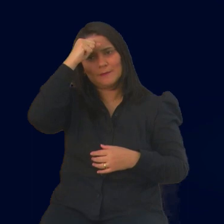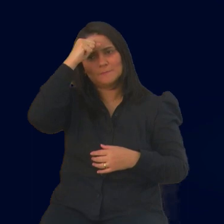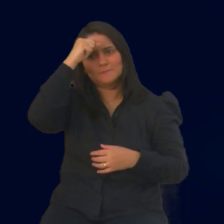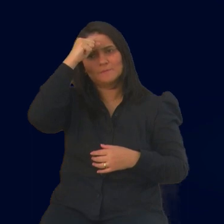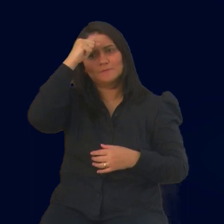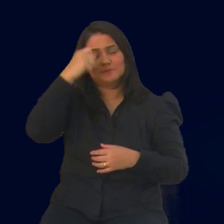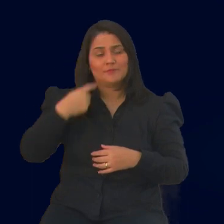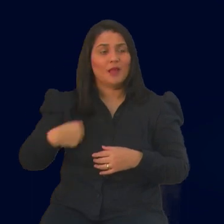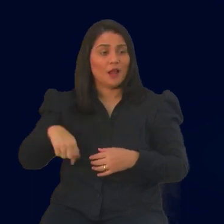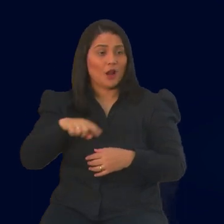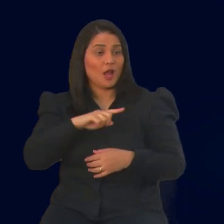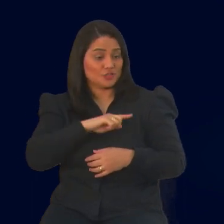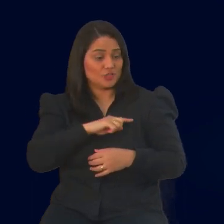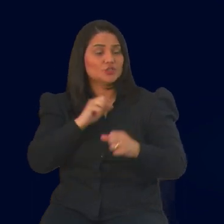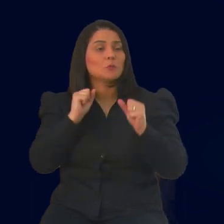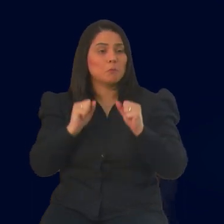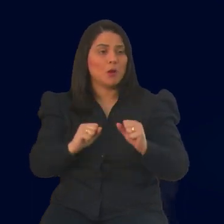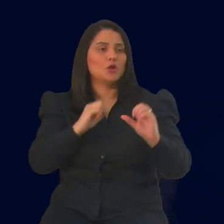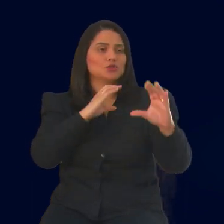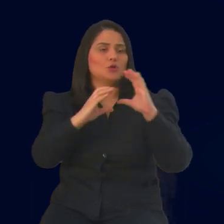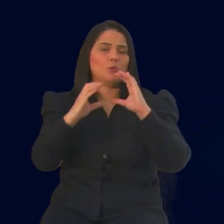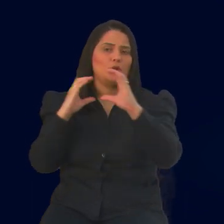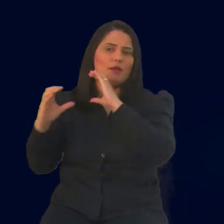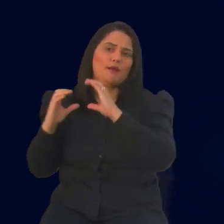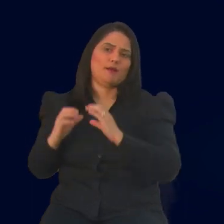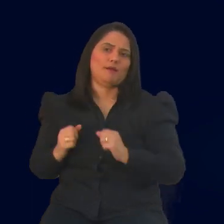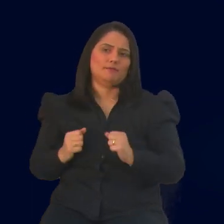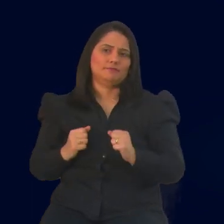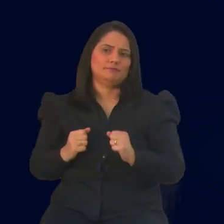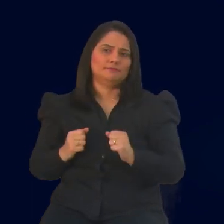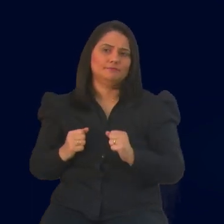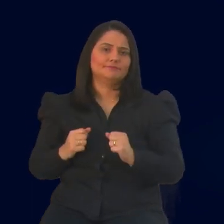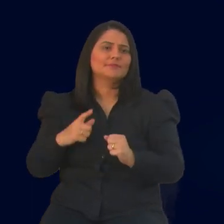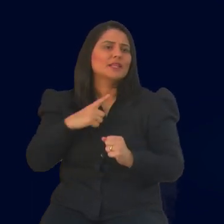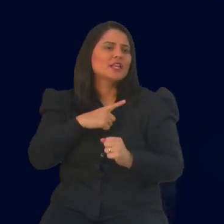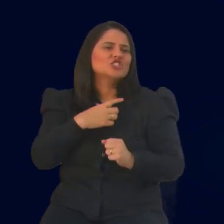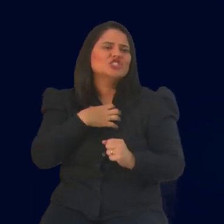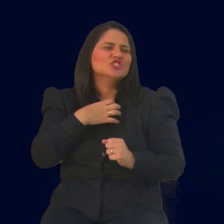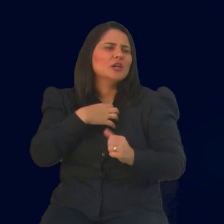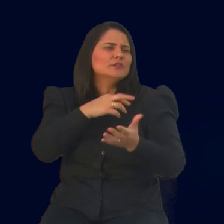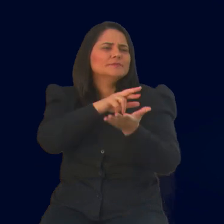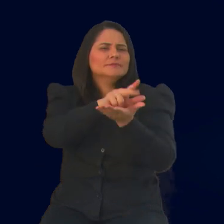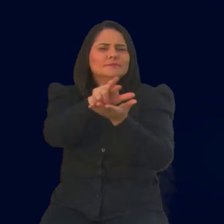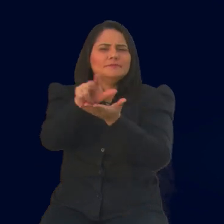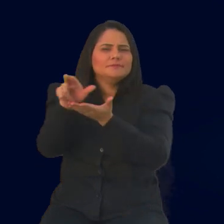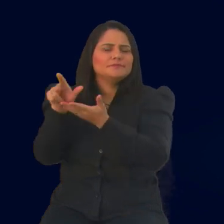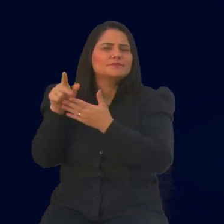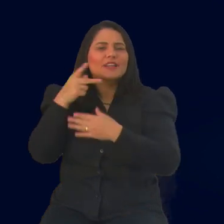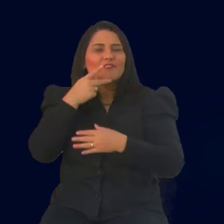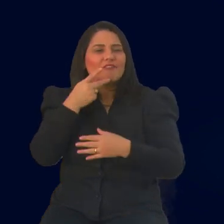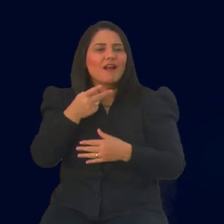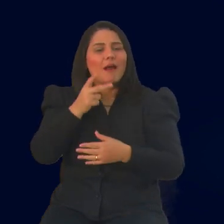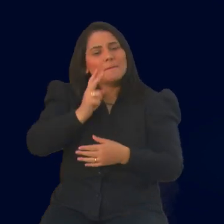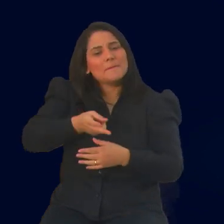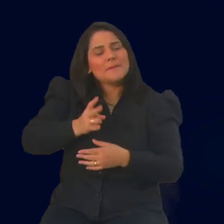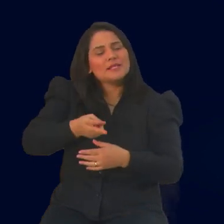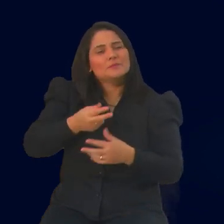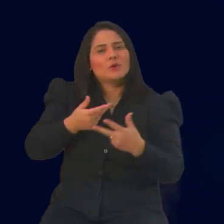que a gente pode se comunicar e que tem várias formas de falar a mesma